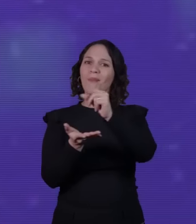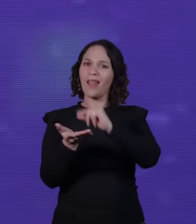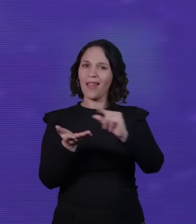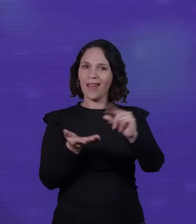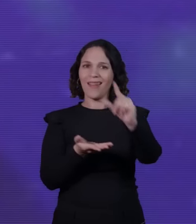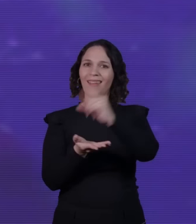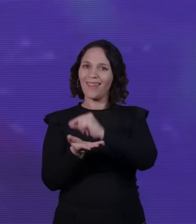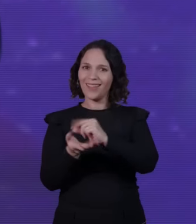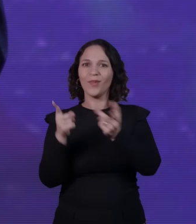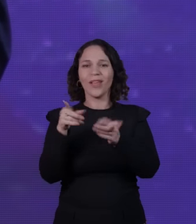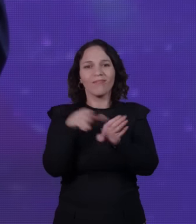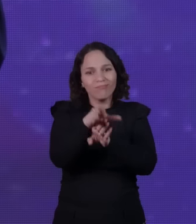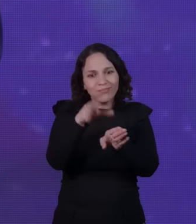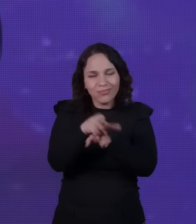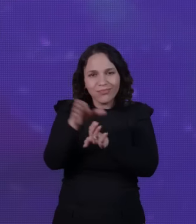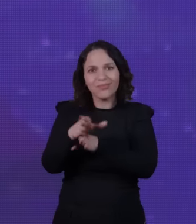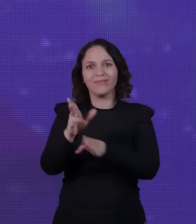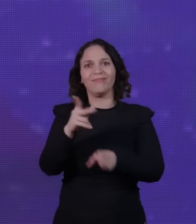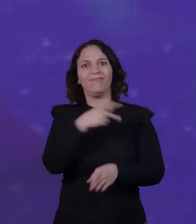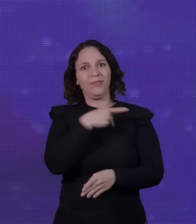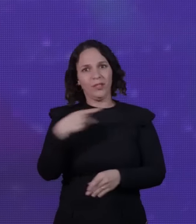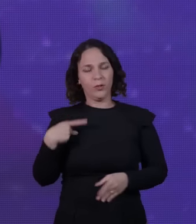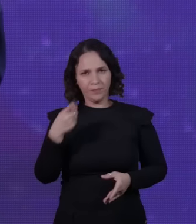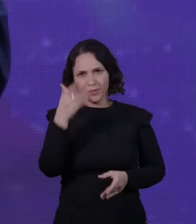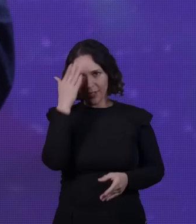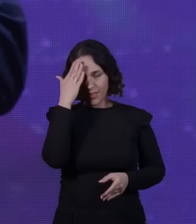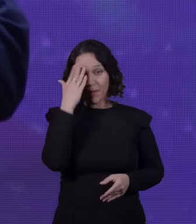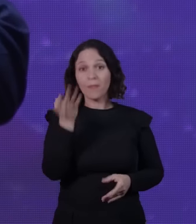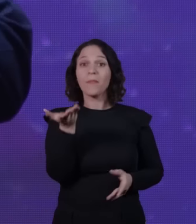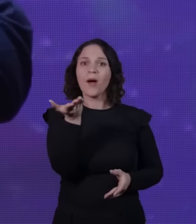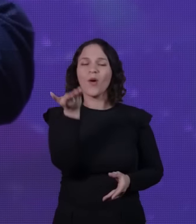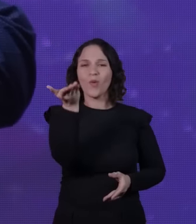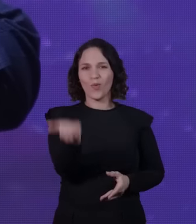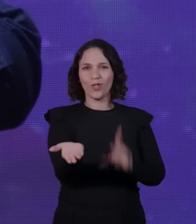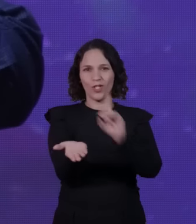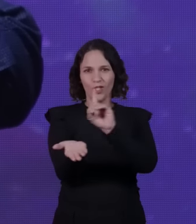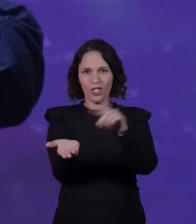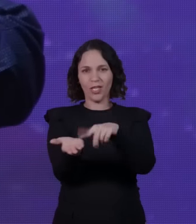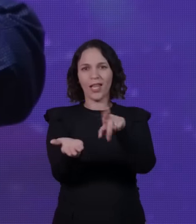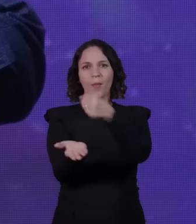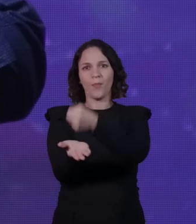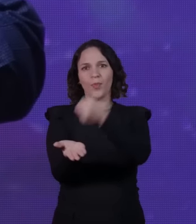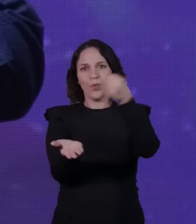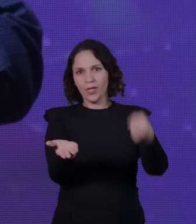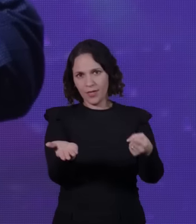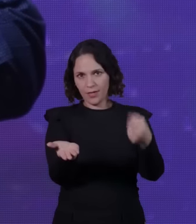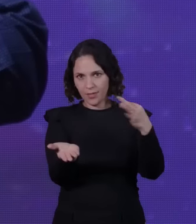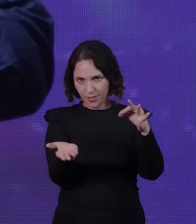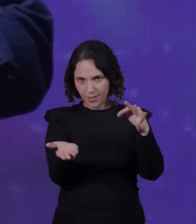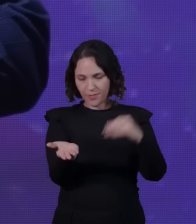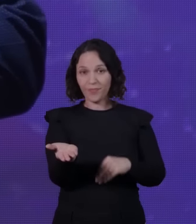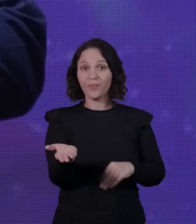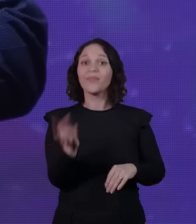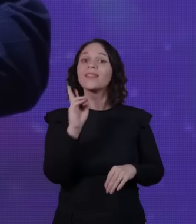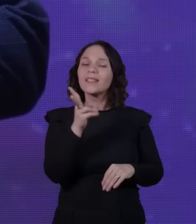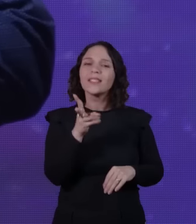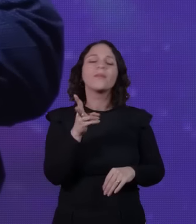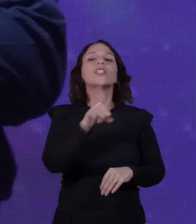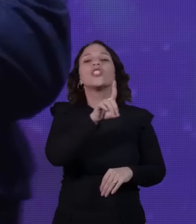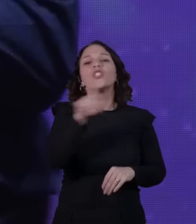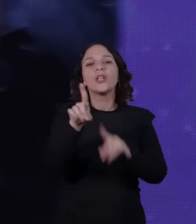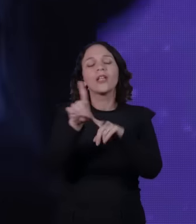na mão direita. Você sabe que na Bíblia, mão direita é a mão do poder. O lugar da direita é o